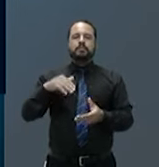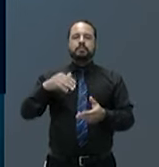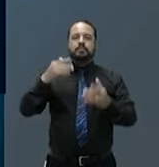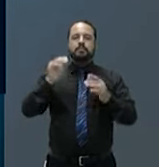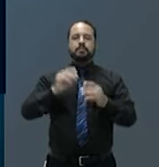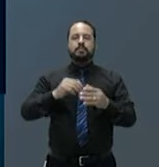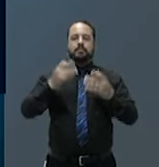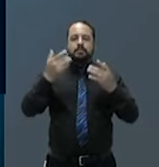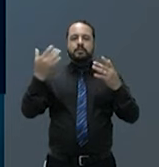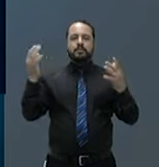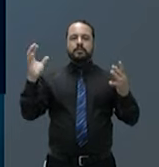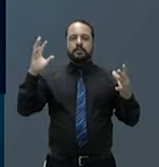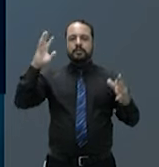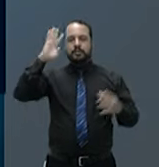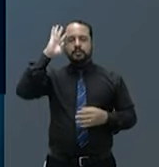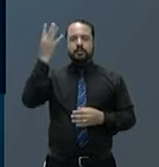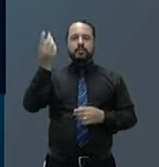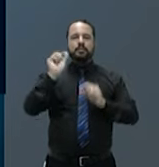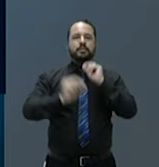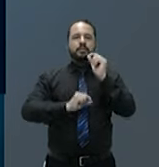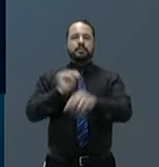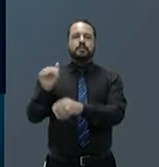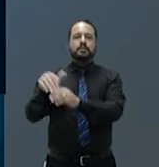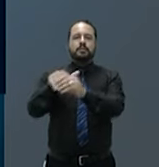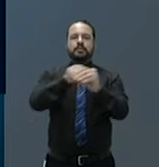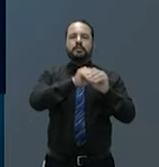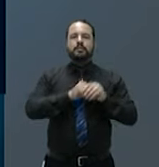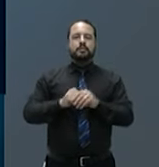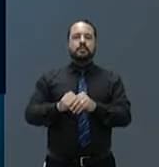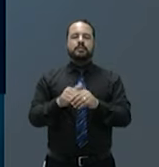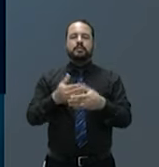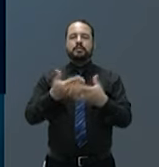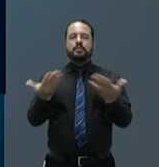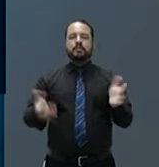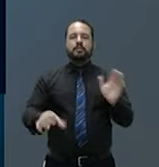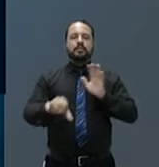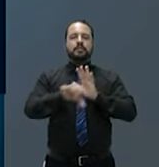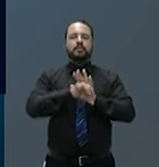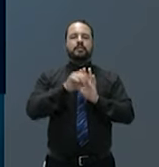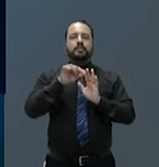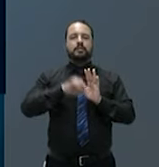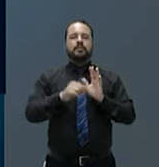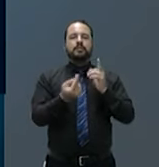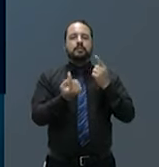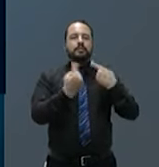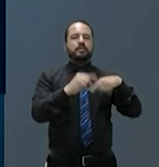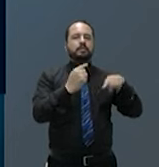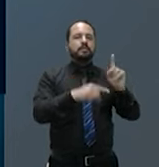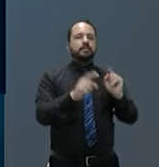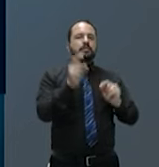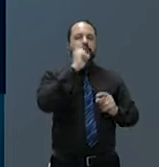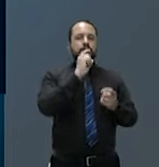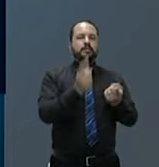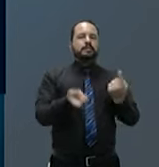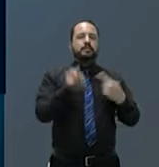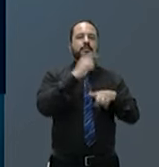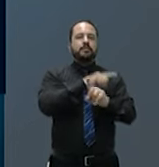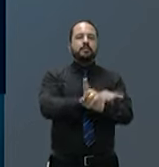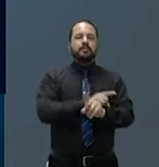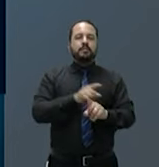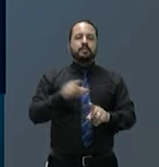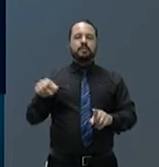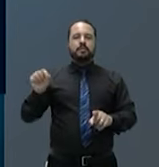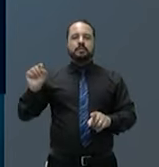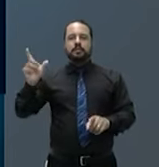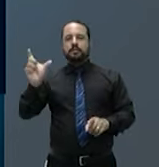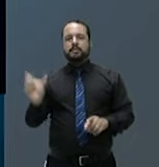Acordo especial por unanimidade de votos, julgou inepta a queixa-crime em relação ao crime de calúnia, julgou improcedente a queixa-crime em relação aos